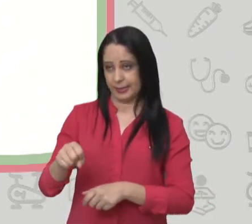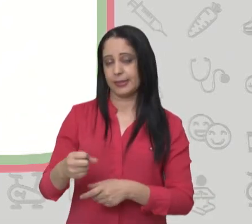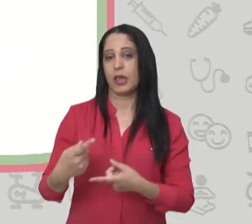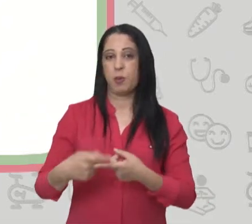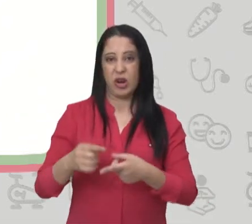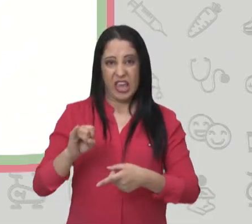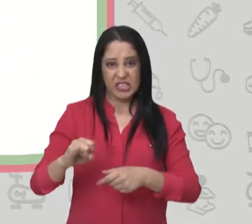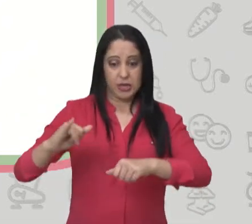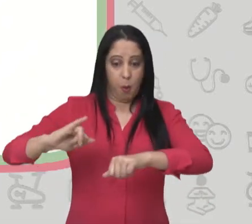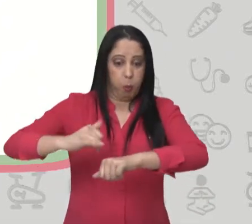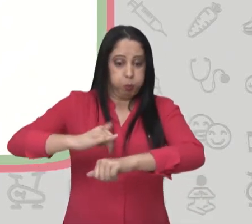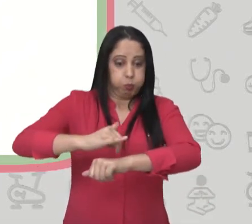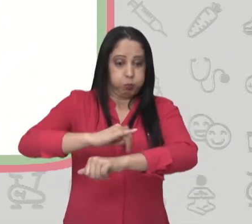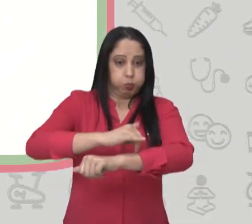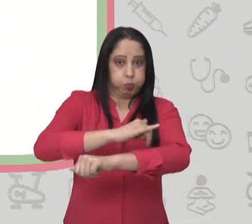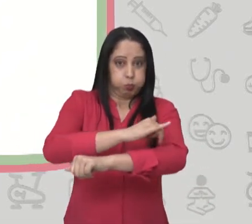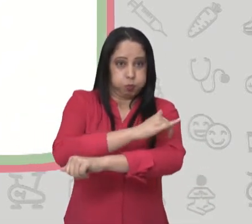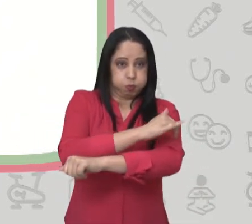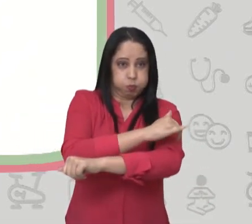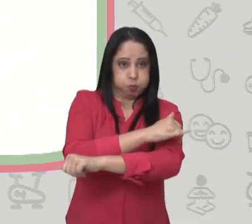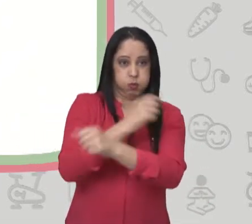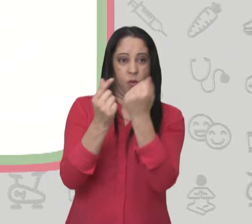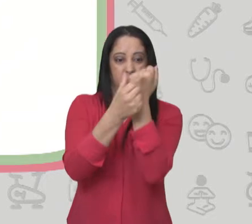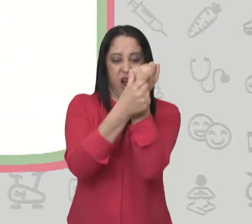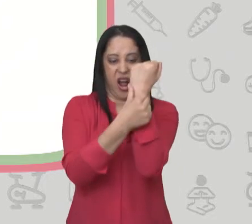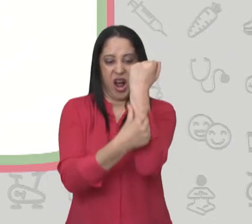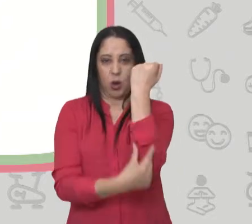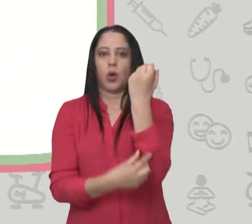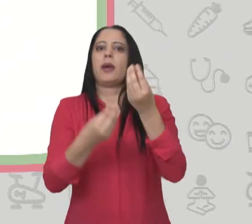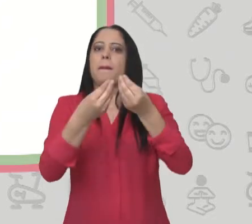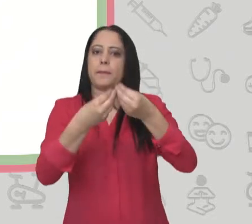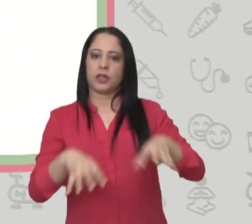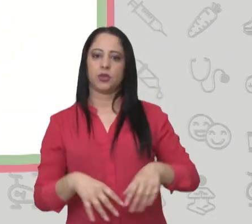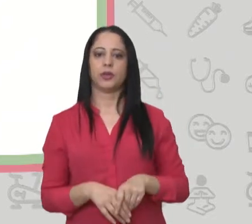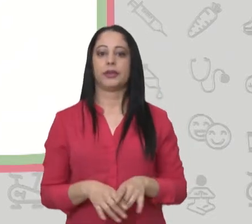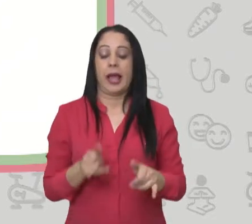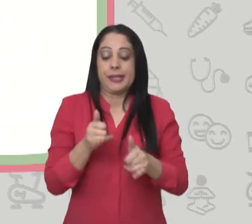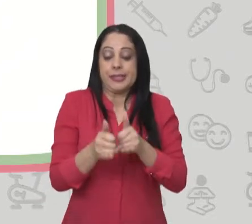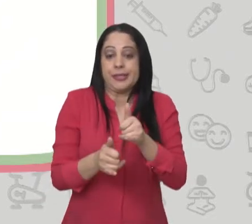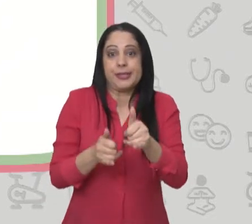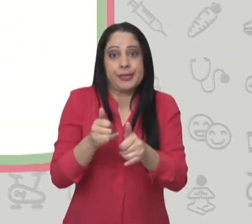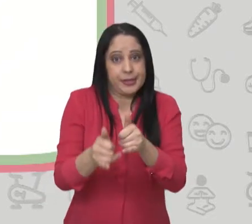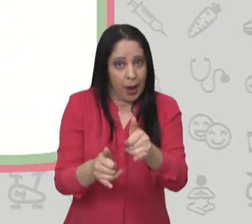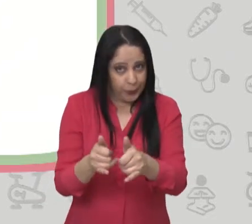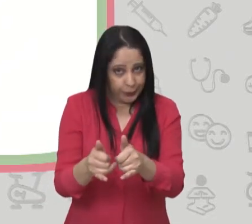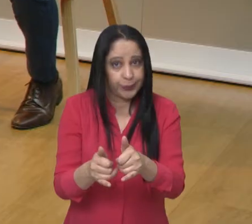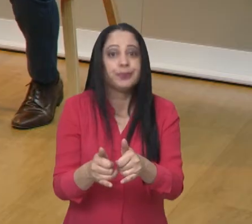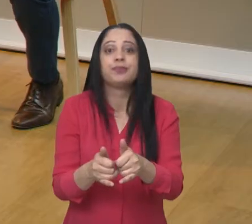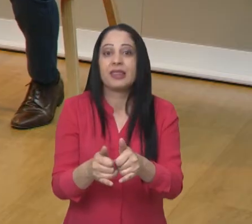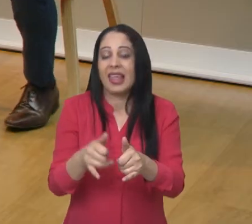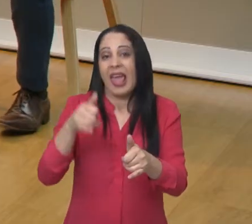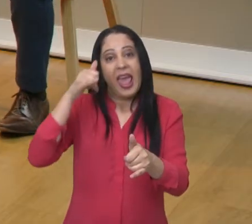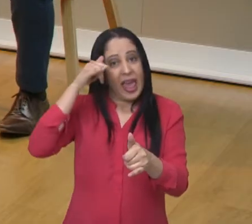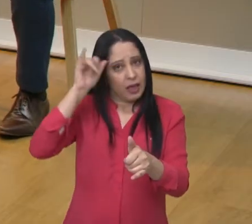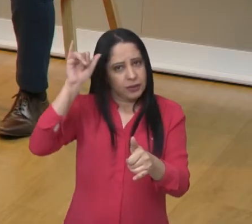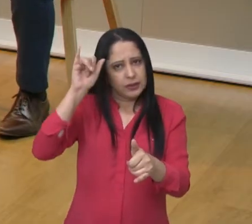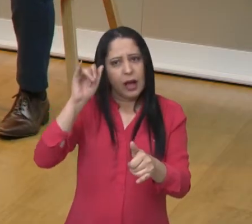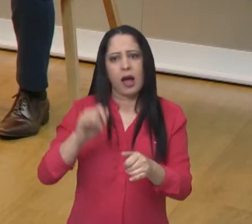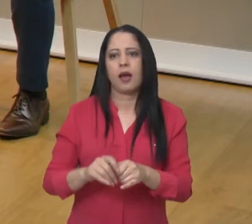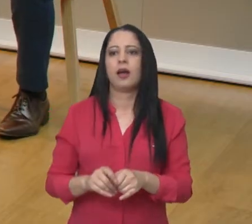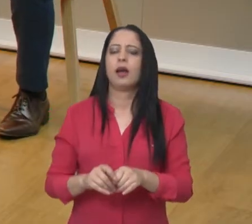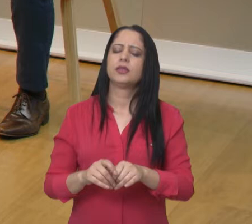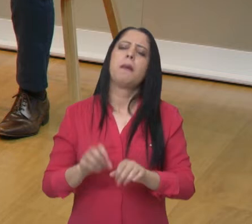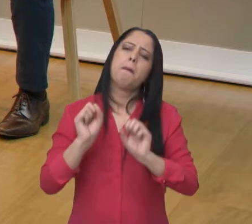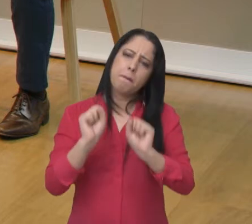peso também vai para a coluna e a coluna vai sofrer também. Salto, doutor. Isso, tem que ter cuidado com o salto alto, o